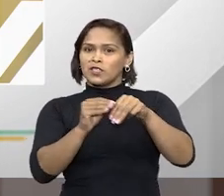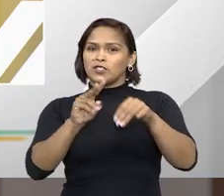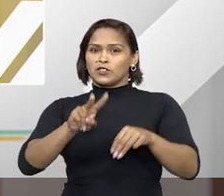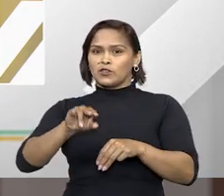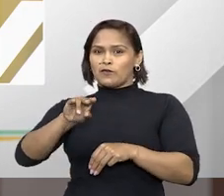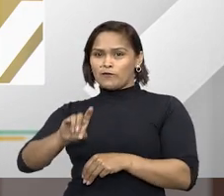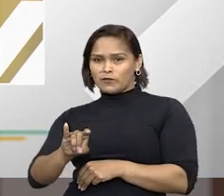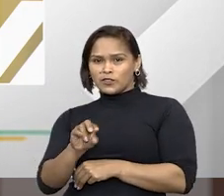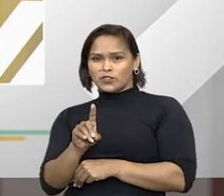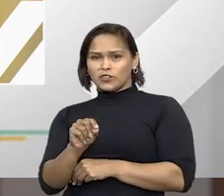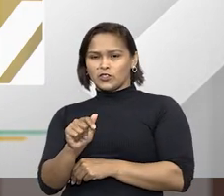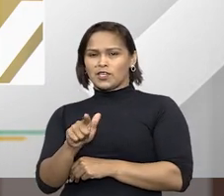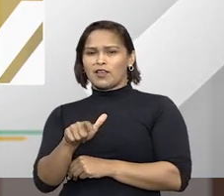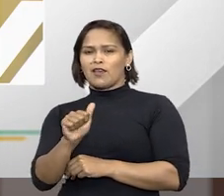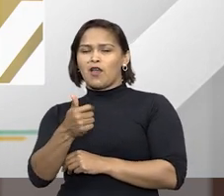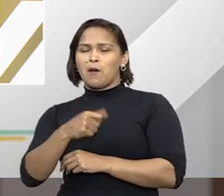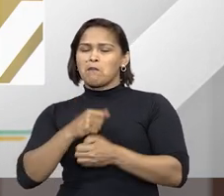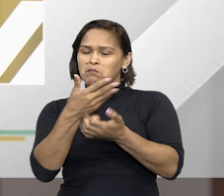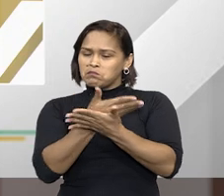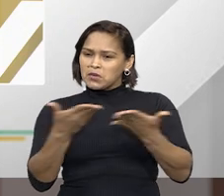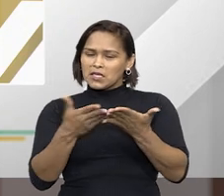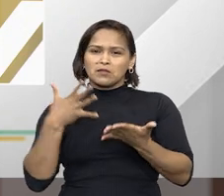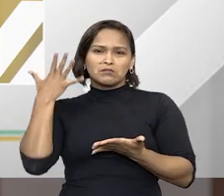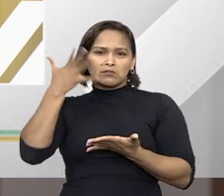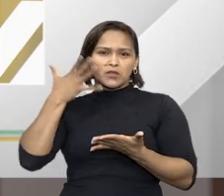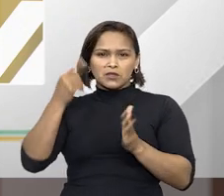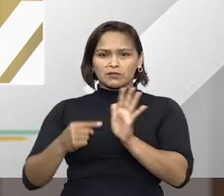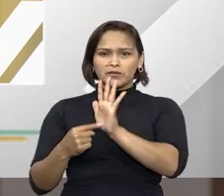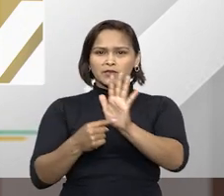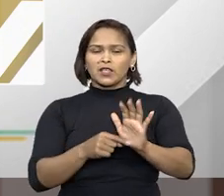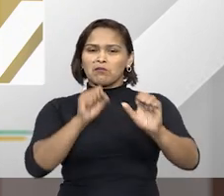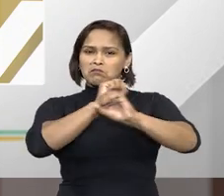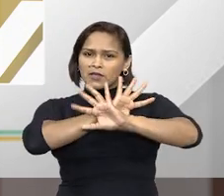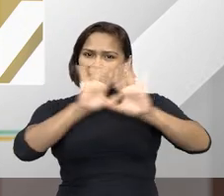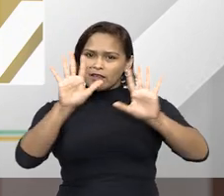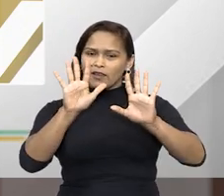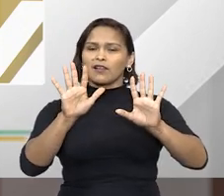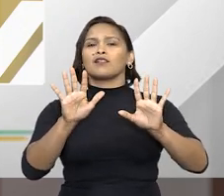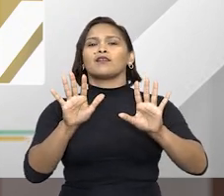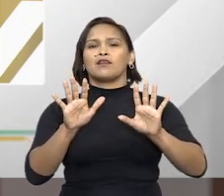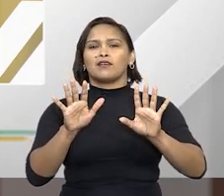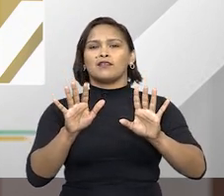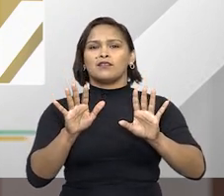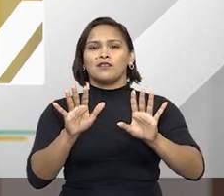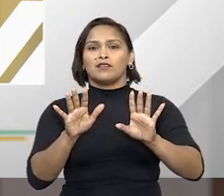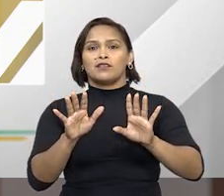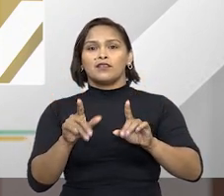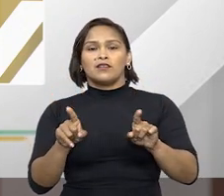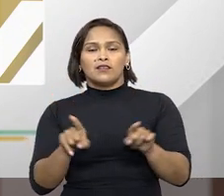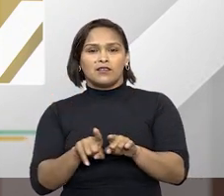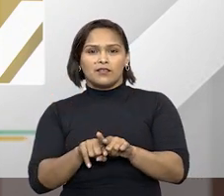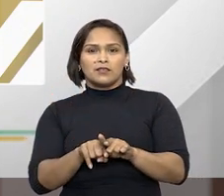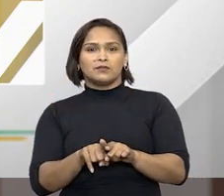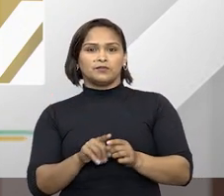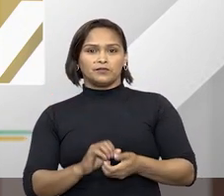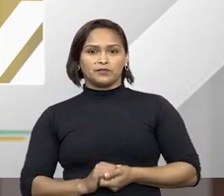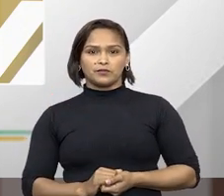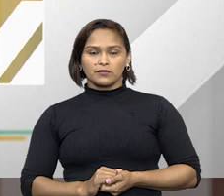Vidigal pela sua exposição, clareza e